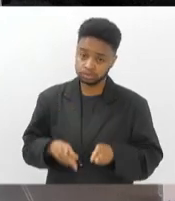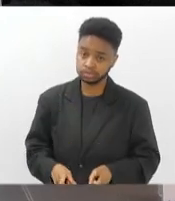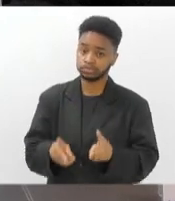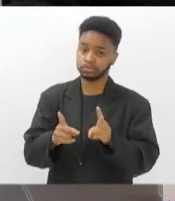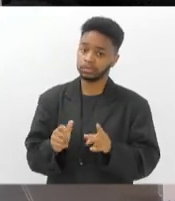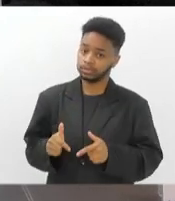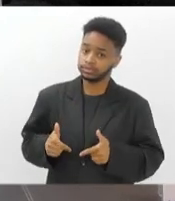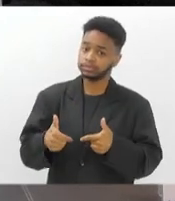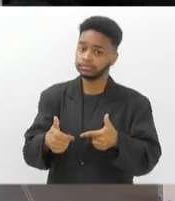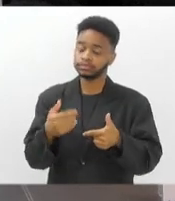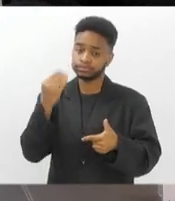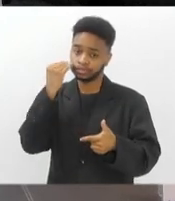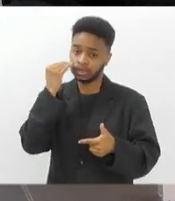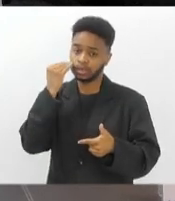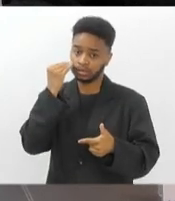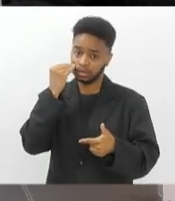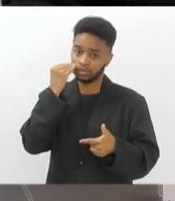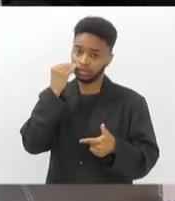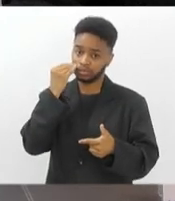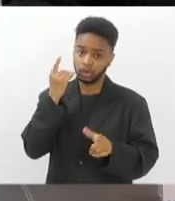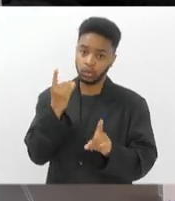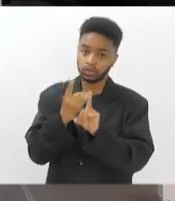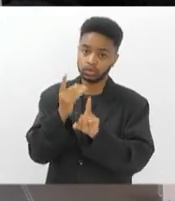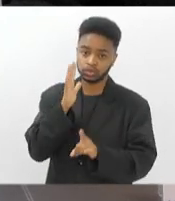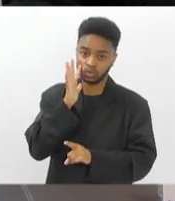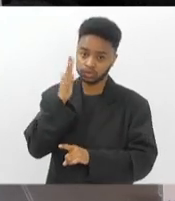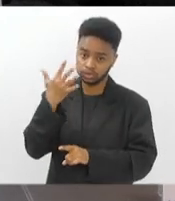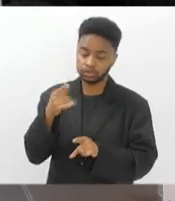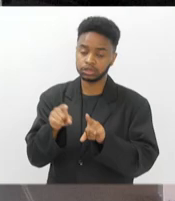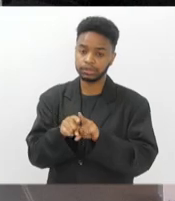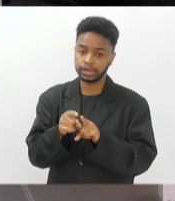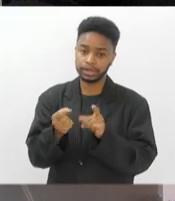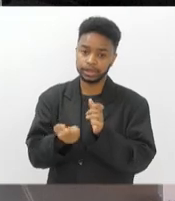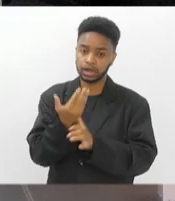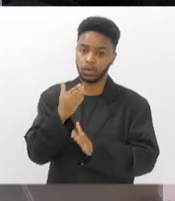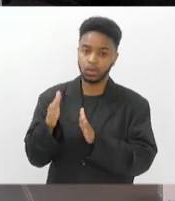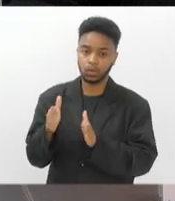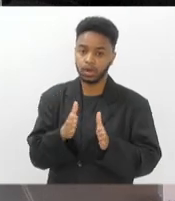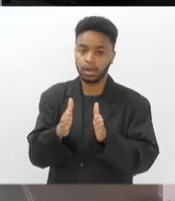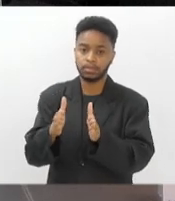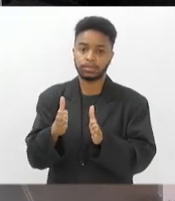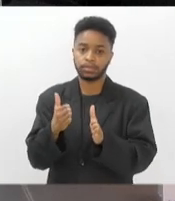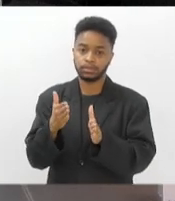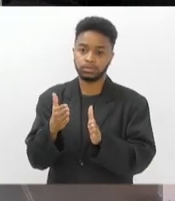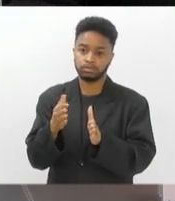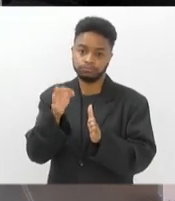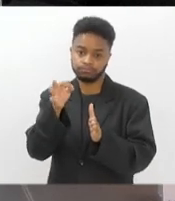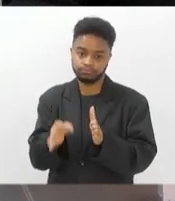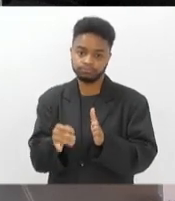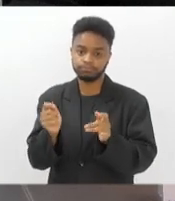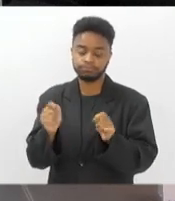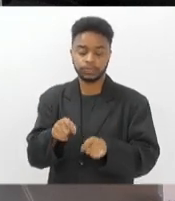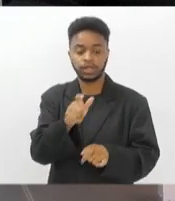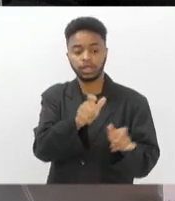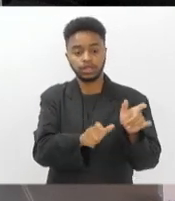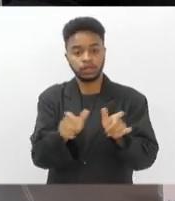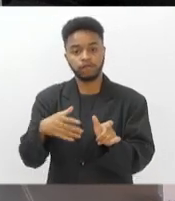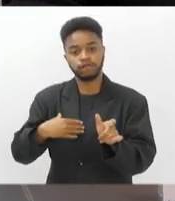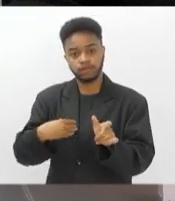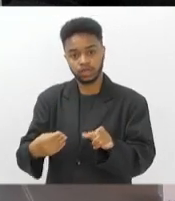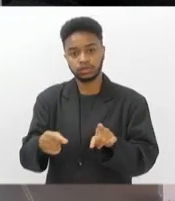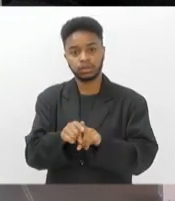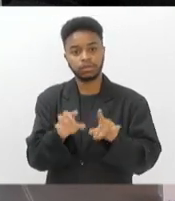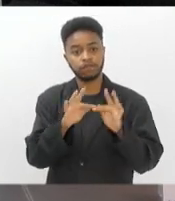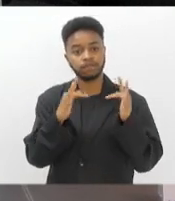para mais uma vez buscar soluções e construir um caminho de solução para que esses filhos e esses pais